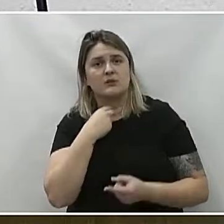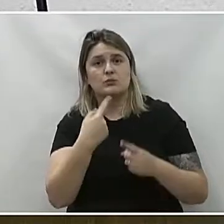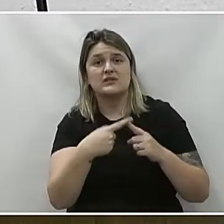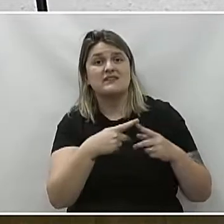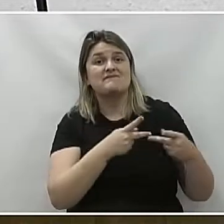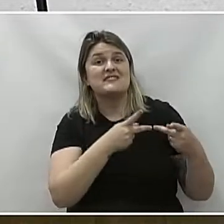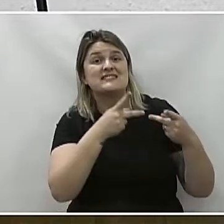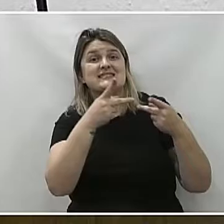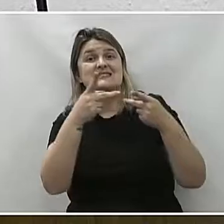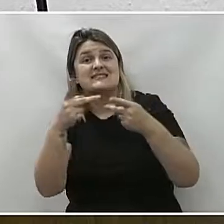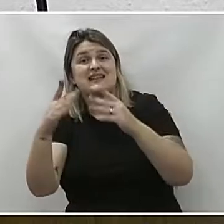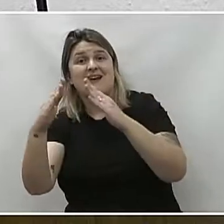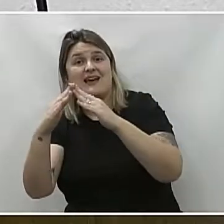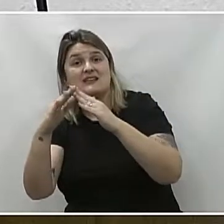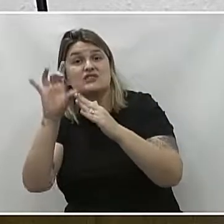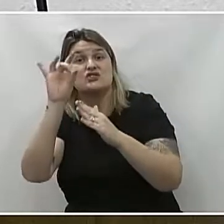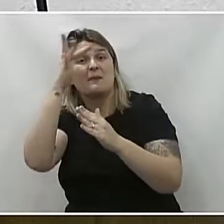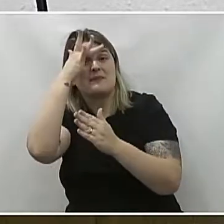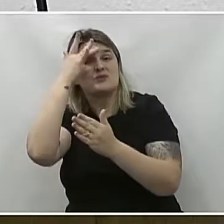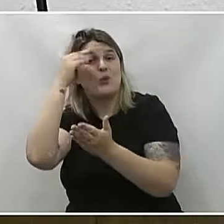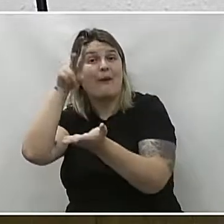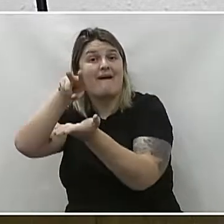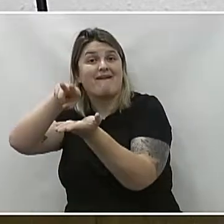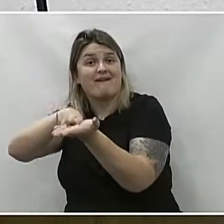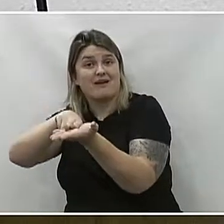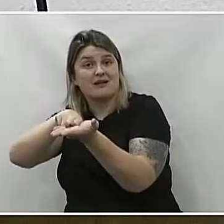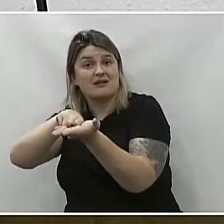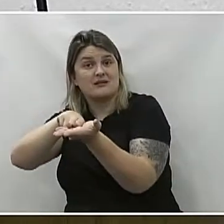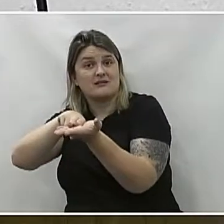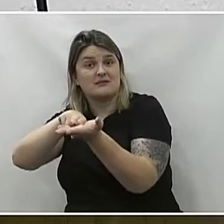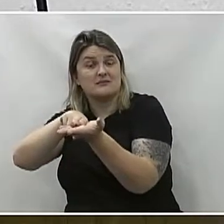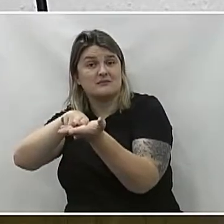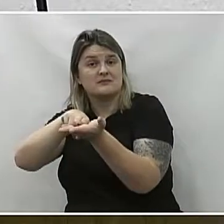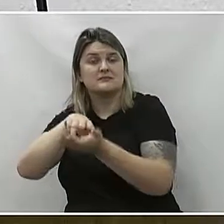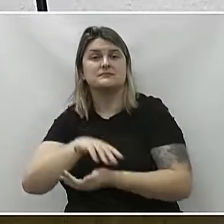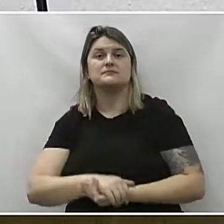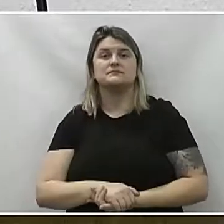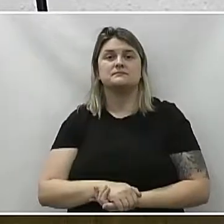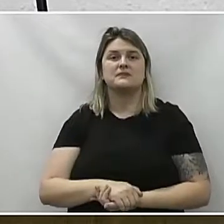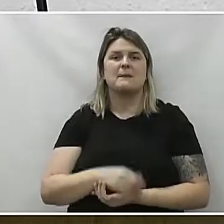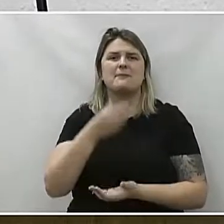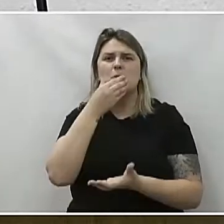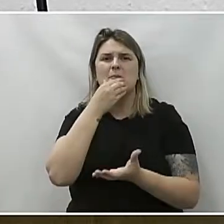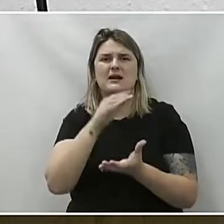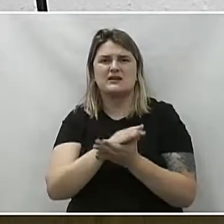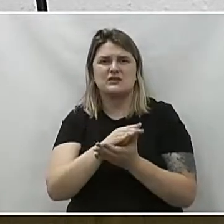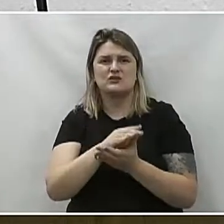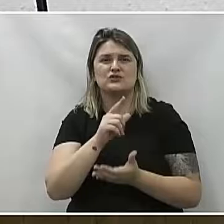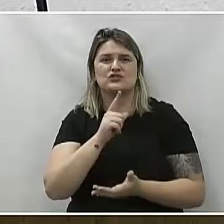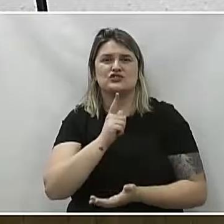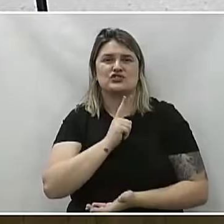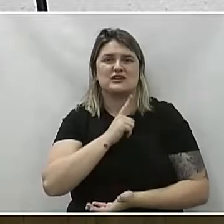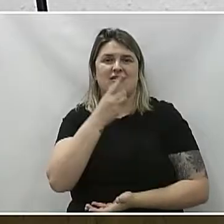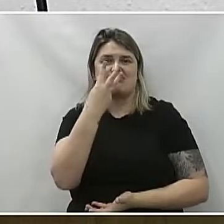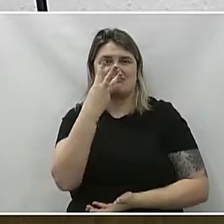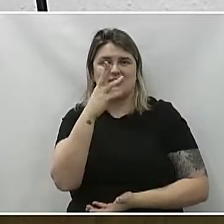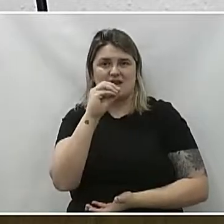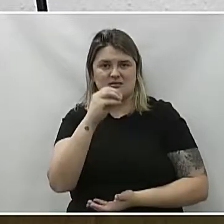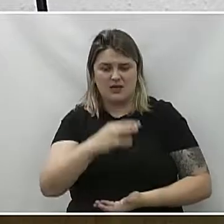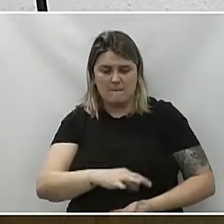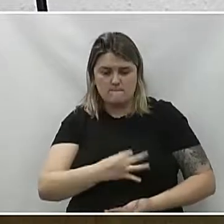a visita domiciliar é somente para acamados. Eu só queria relatar assim que meu esposo tinha 30 pontos e um dreno na